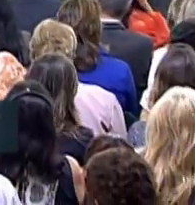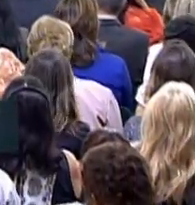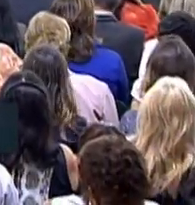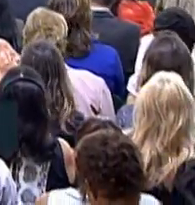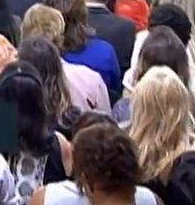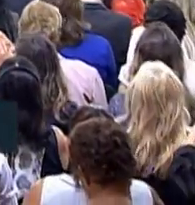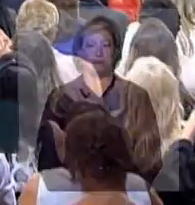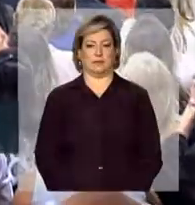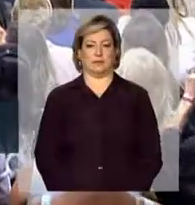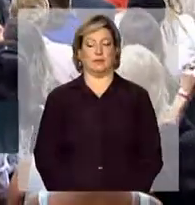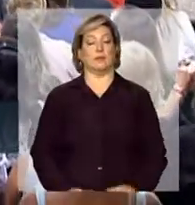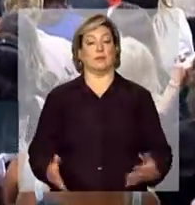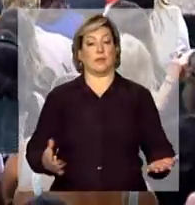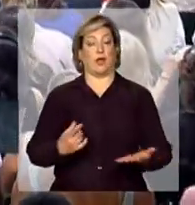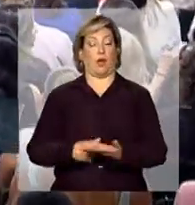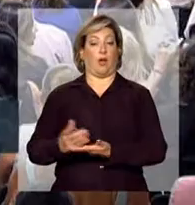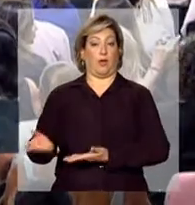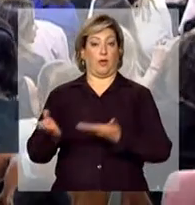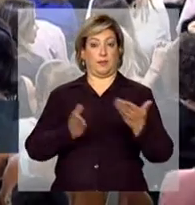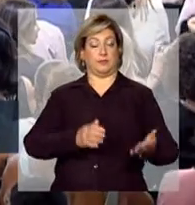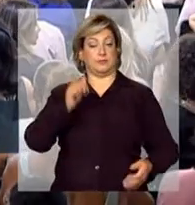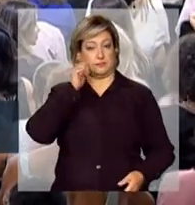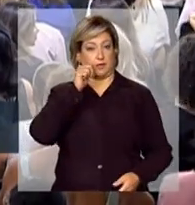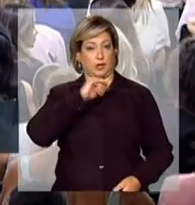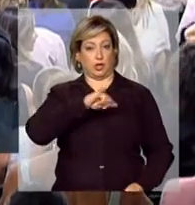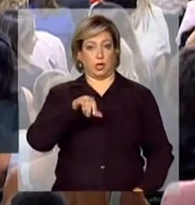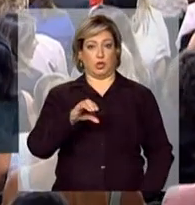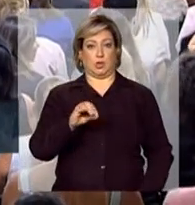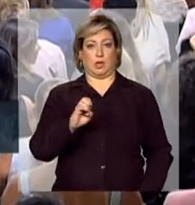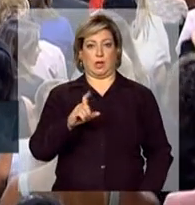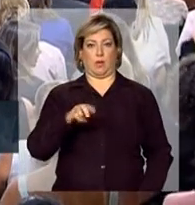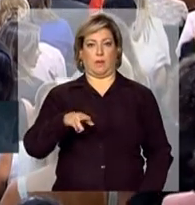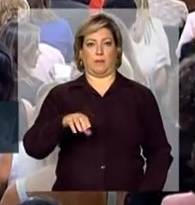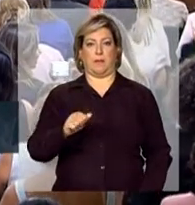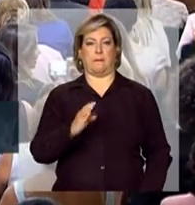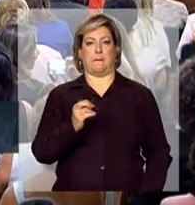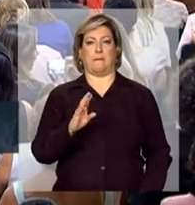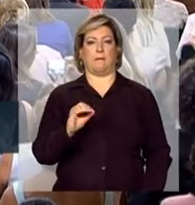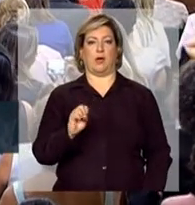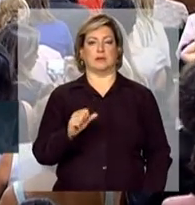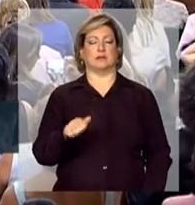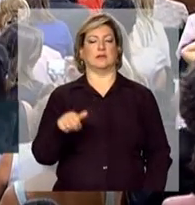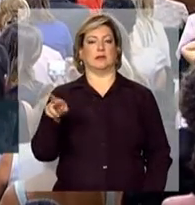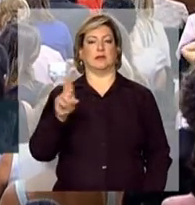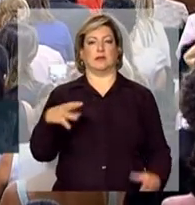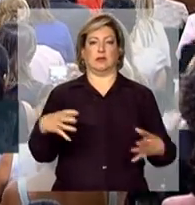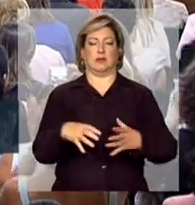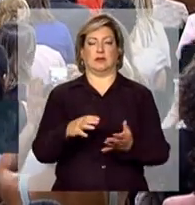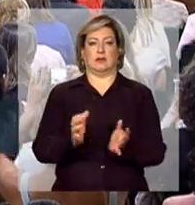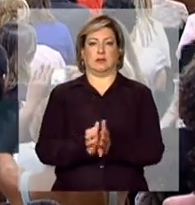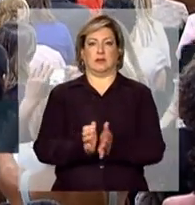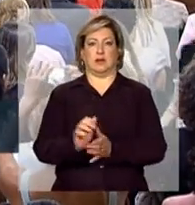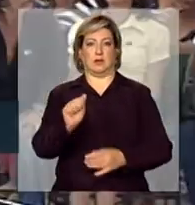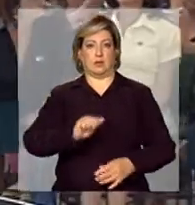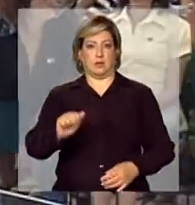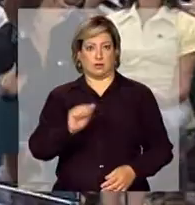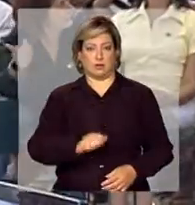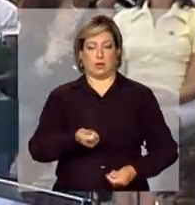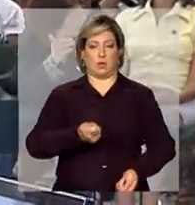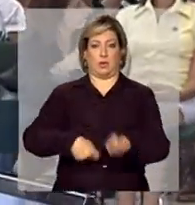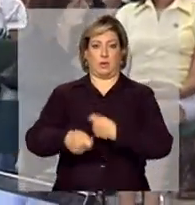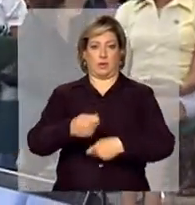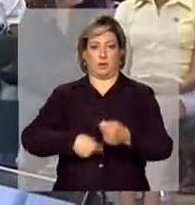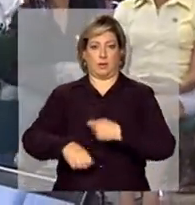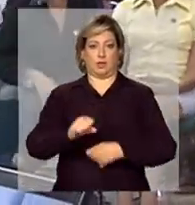convidamos a seguir a senhora Joelma da Silva Barbosa representante da associação de comercialização solidária